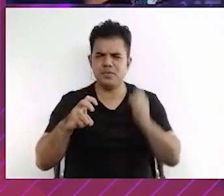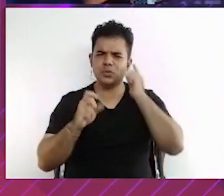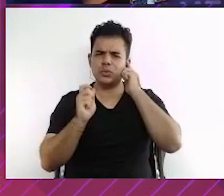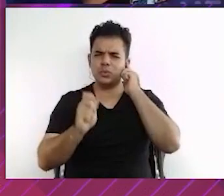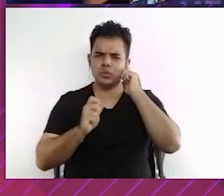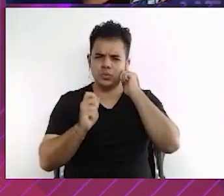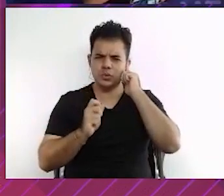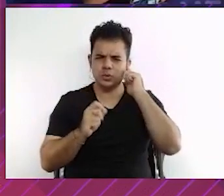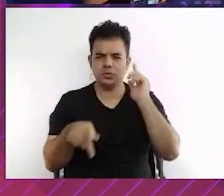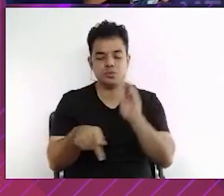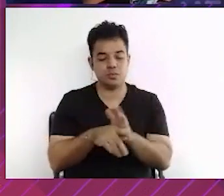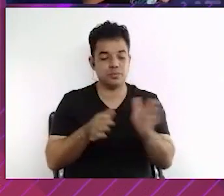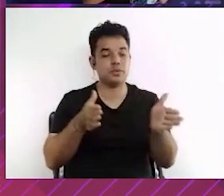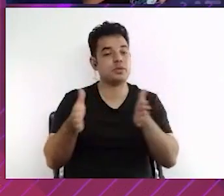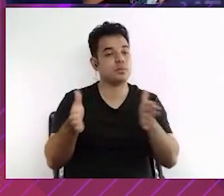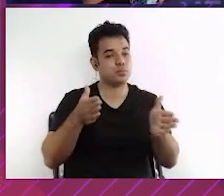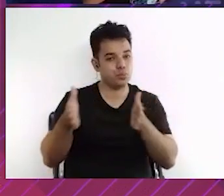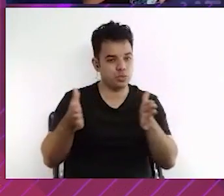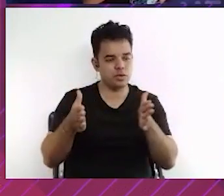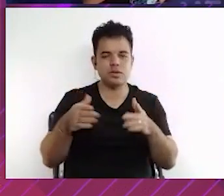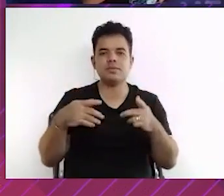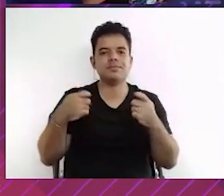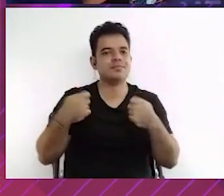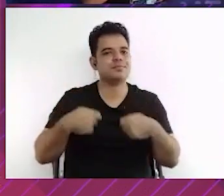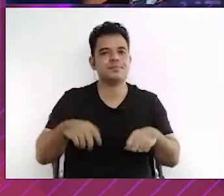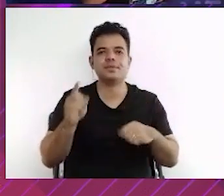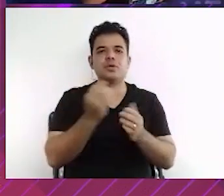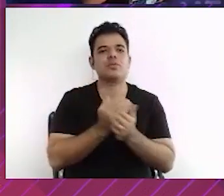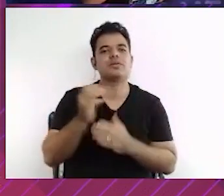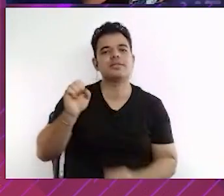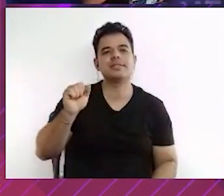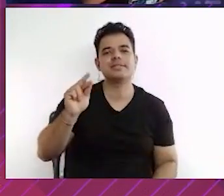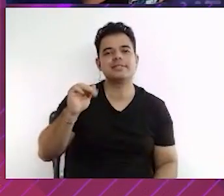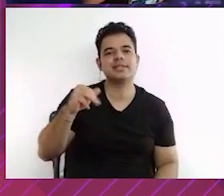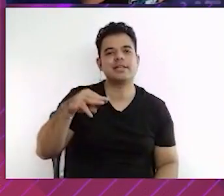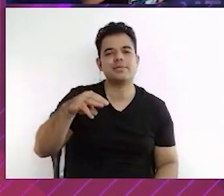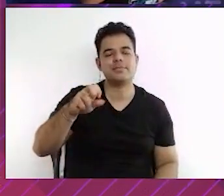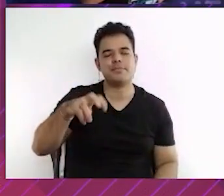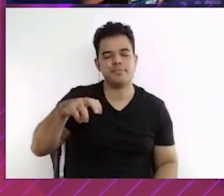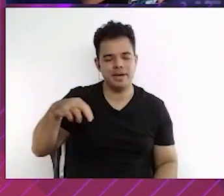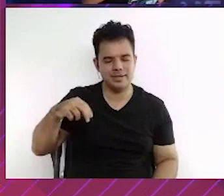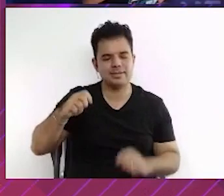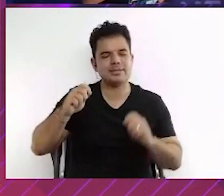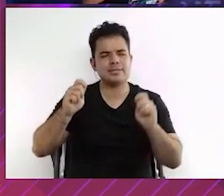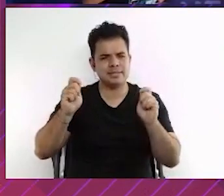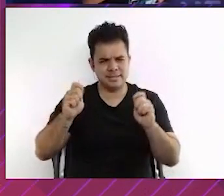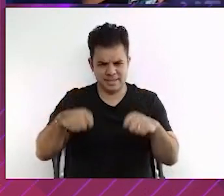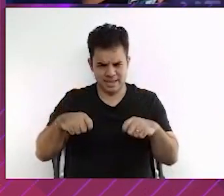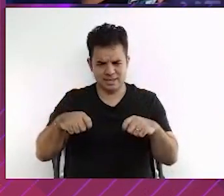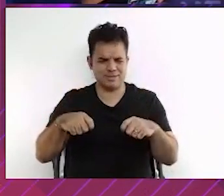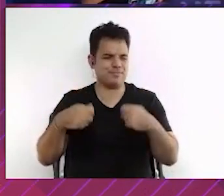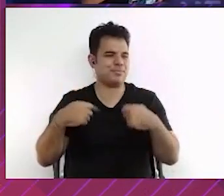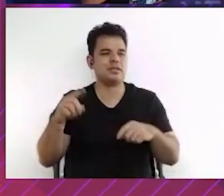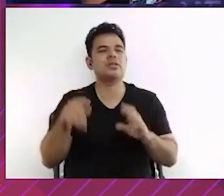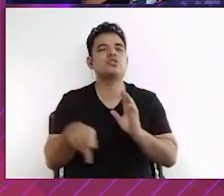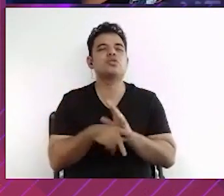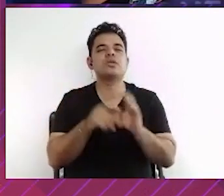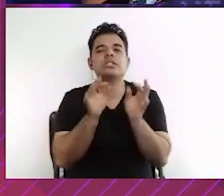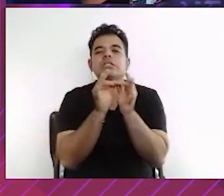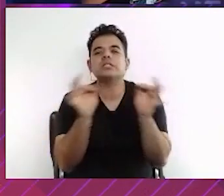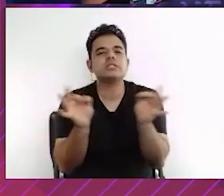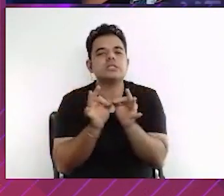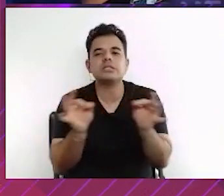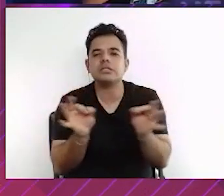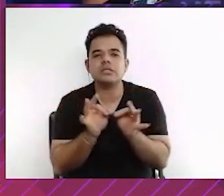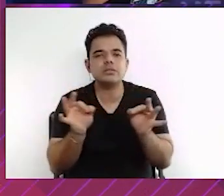série temporal, você não precisa começar com o Sorimax, tá? Você pode começar com uma regressão linear simples, porque, na